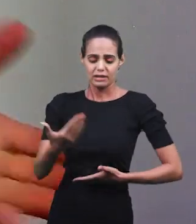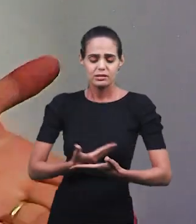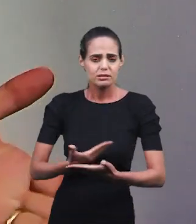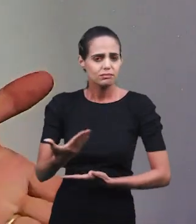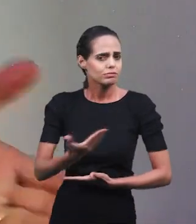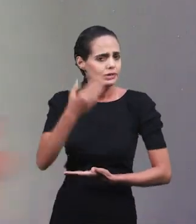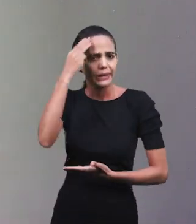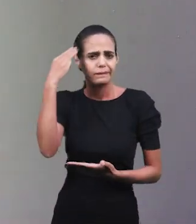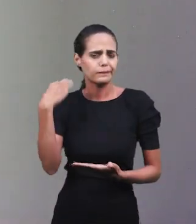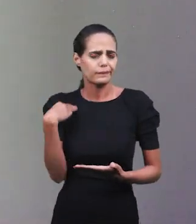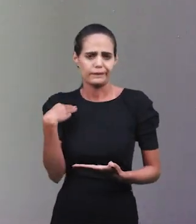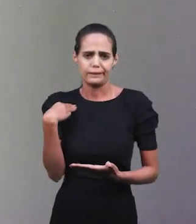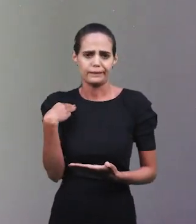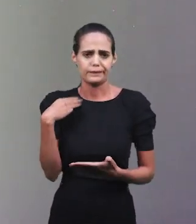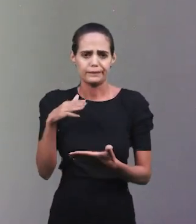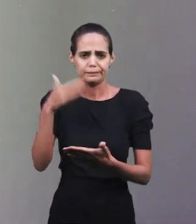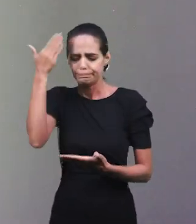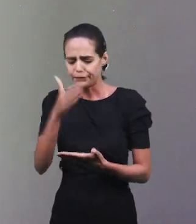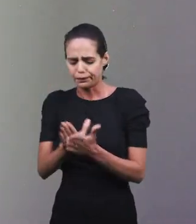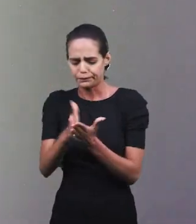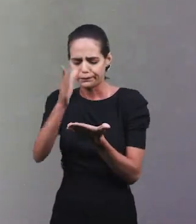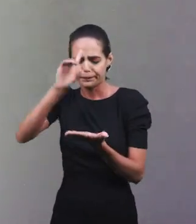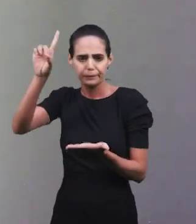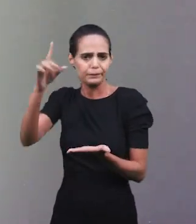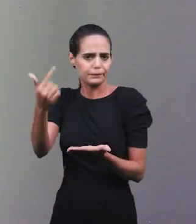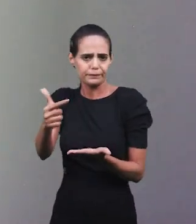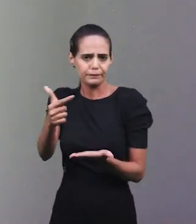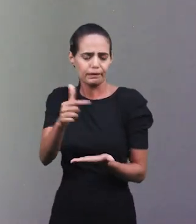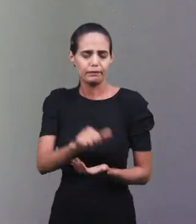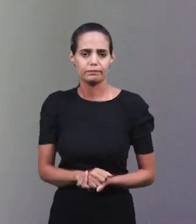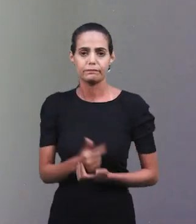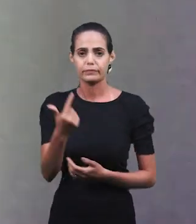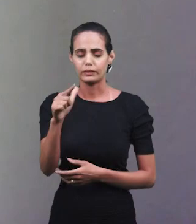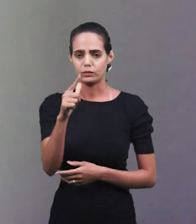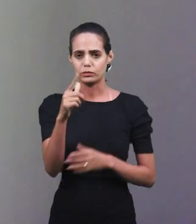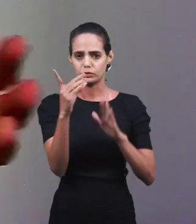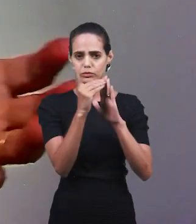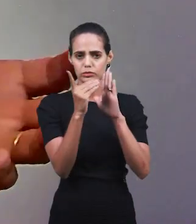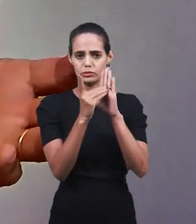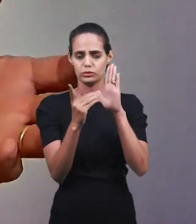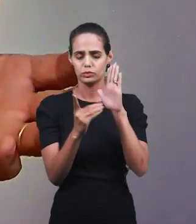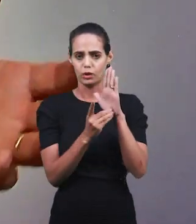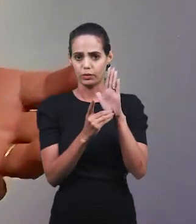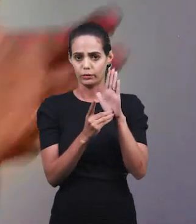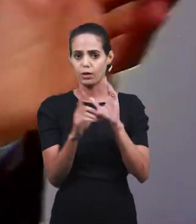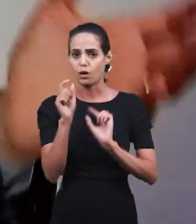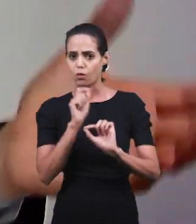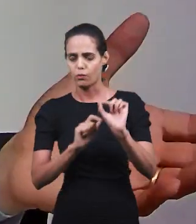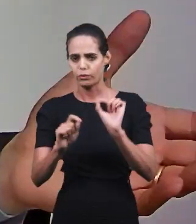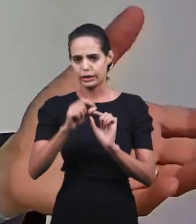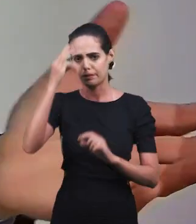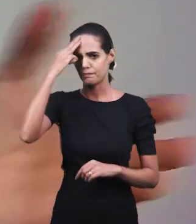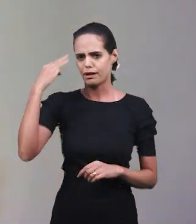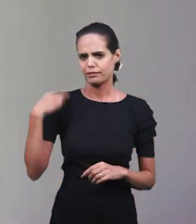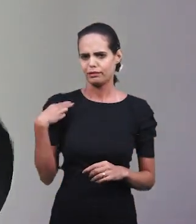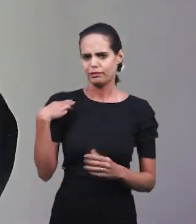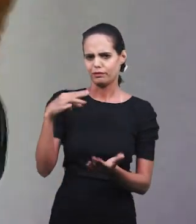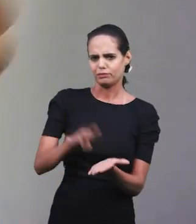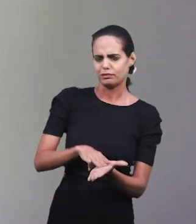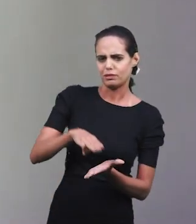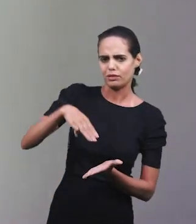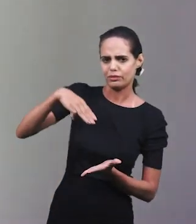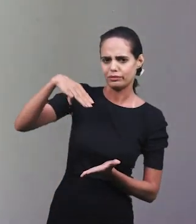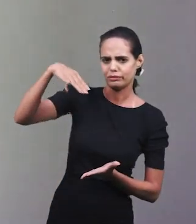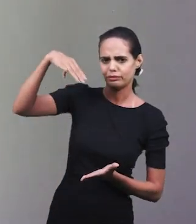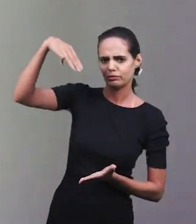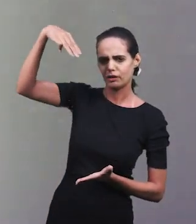Maria não tem respaldo bíblico. Um outro dogma que a gente pode citar aqui para encerrar é a assunção de Maria aos céus. Maria foi